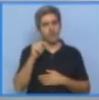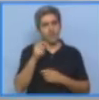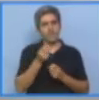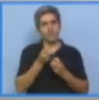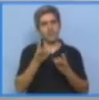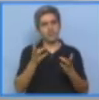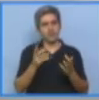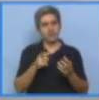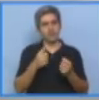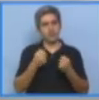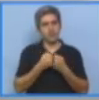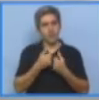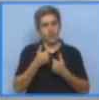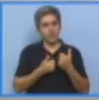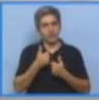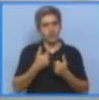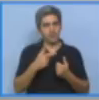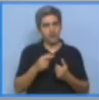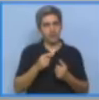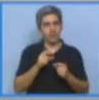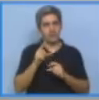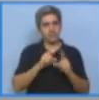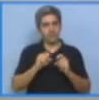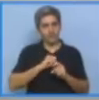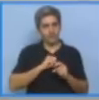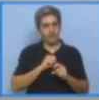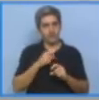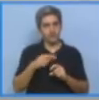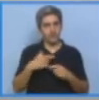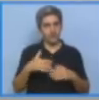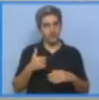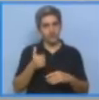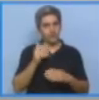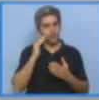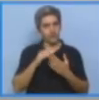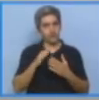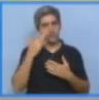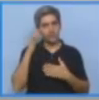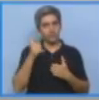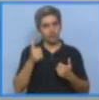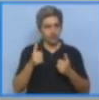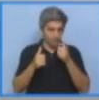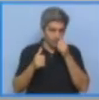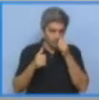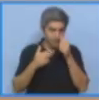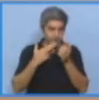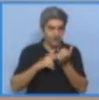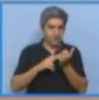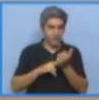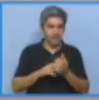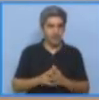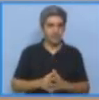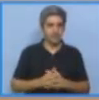todo este ritmo competitivo, temos a nossa seleção que tem dado ótimos resultados lá fora. Não é? É verdade,